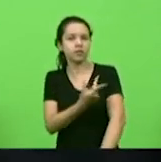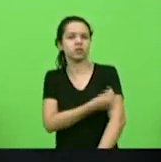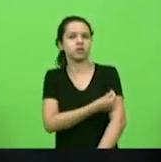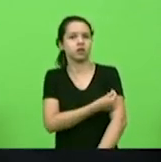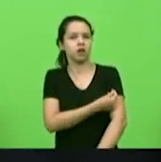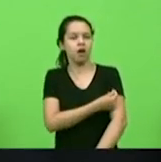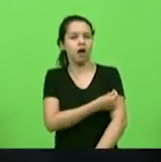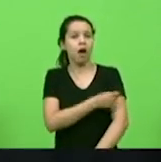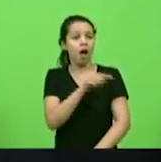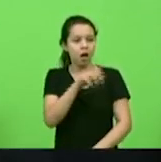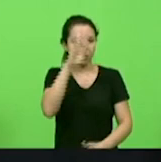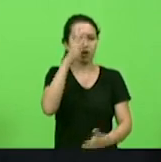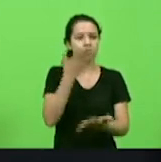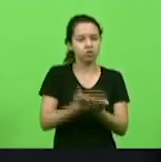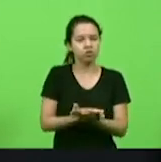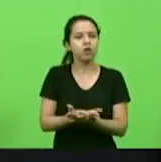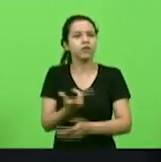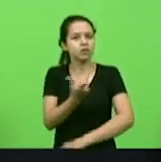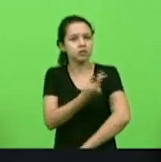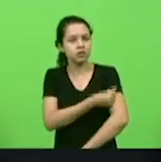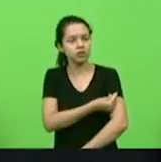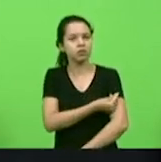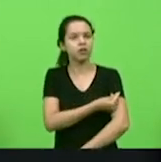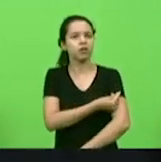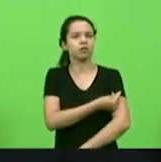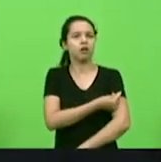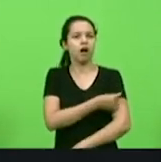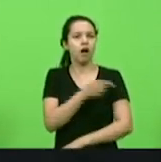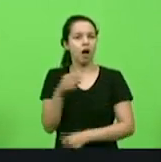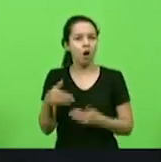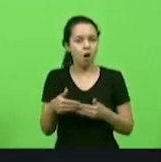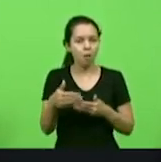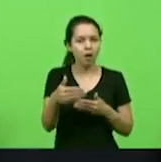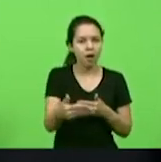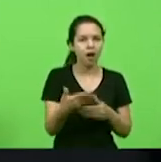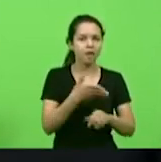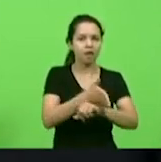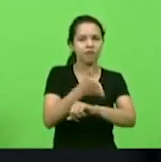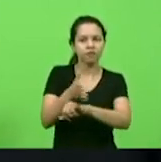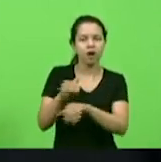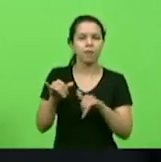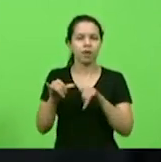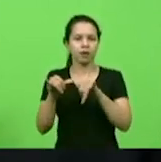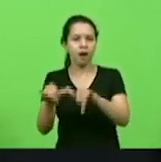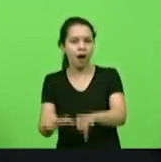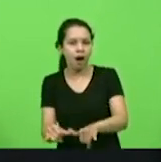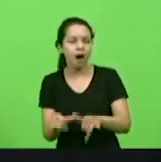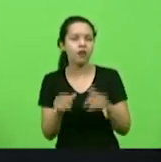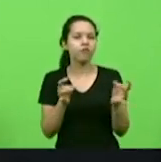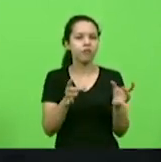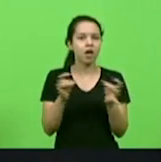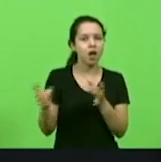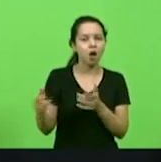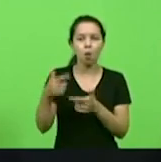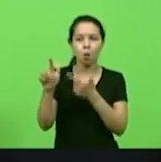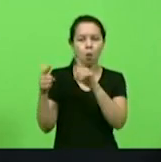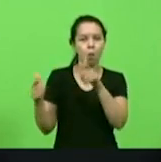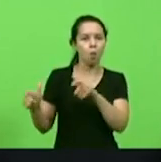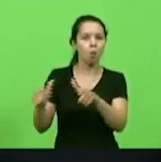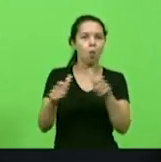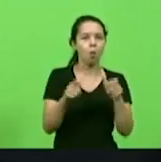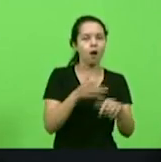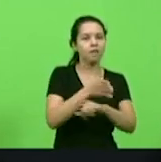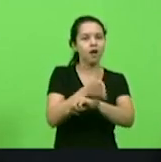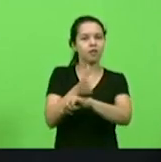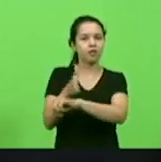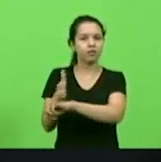ela acredita que foi vacinada e ela começa a ir no mercado, na feira, em qualquer outro lugar e, de repente, ela